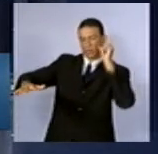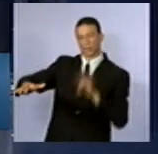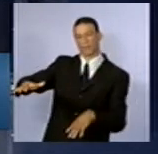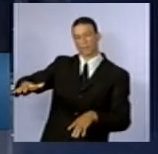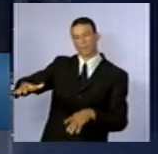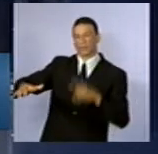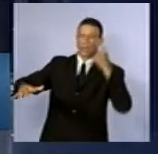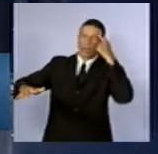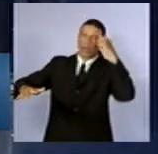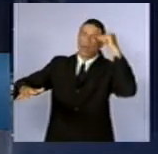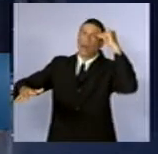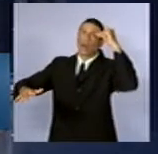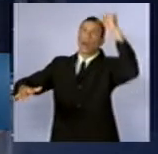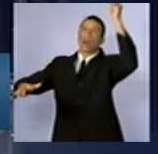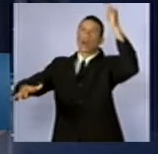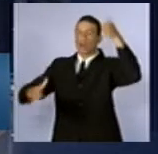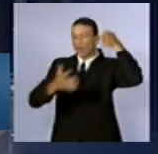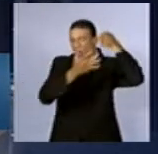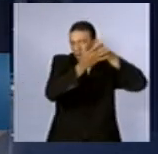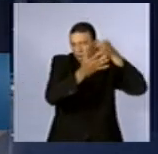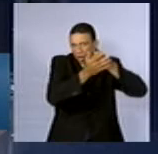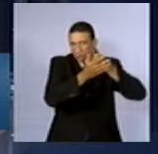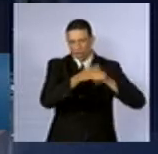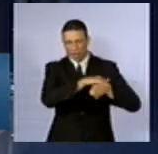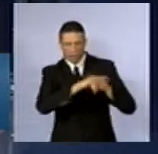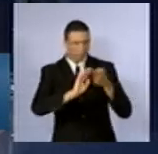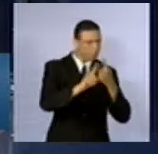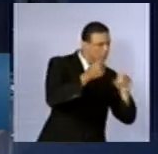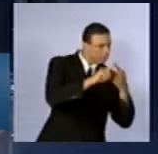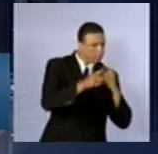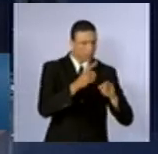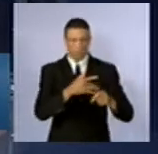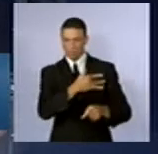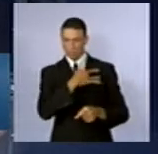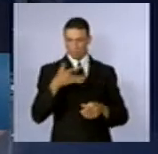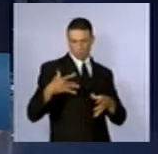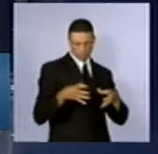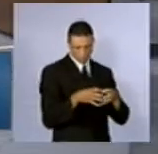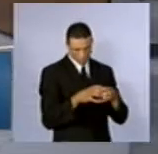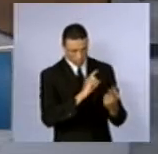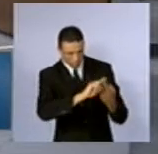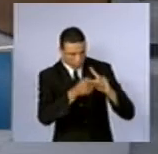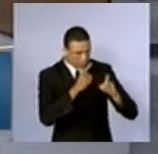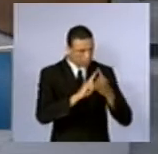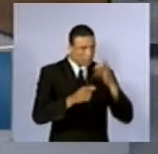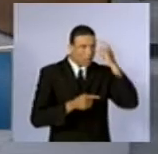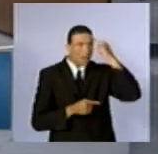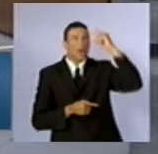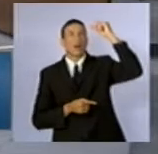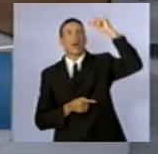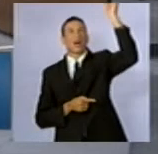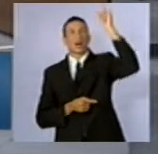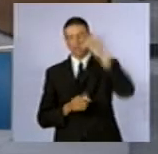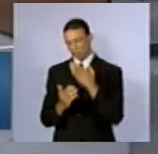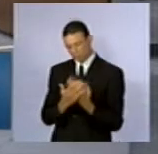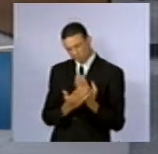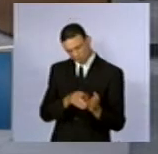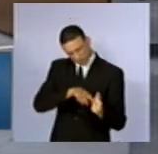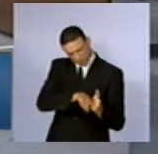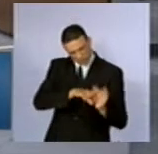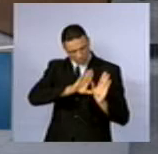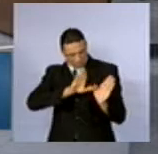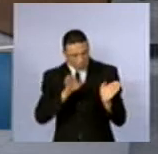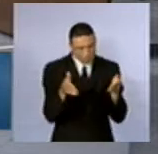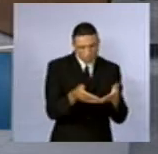Me veio aqui à tona algumas conversas até que nós já tivemos com o setor médico das nossas empresas. Não houve um estudo específico quanto